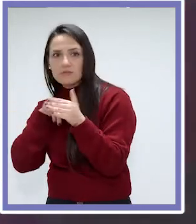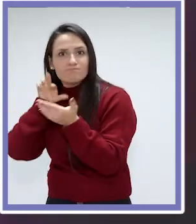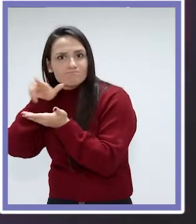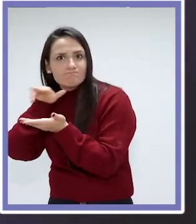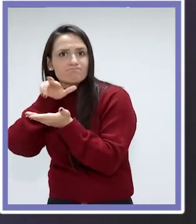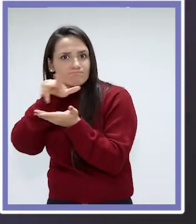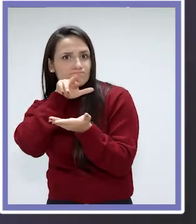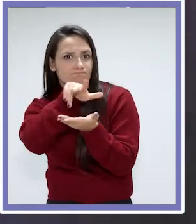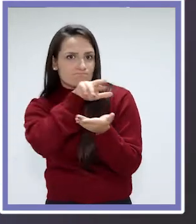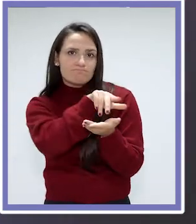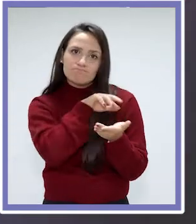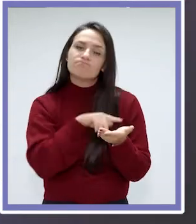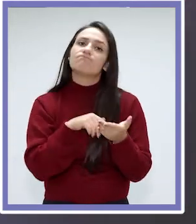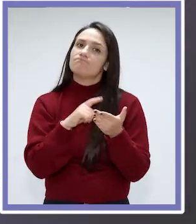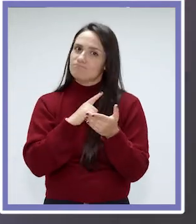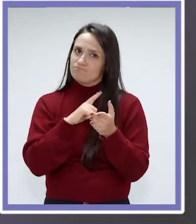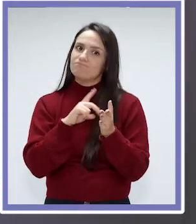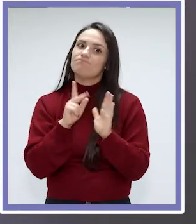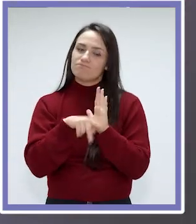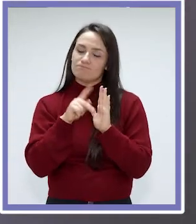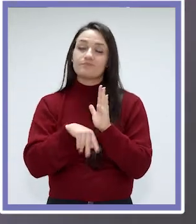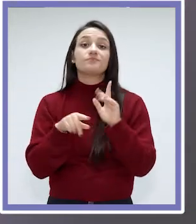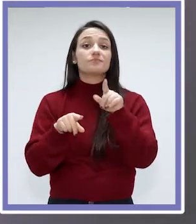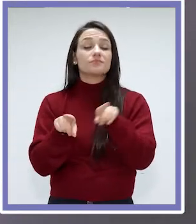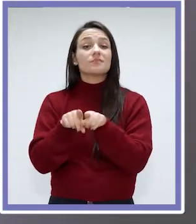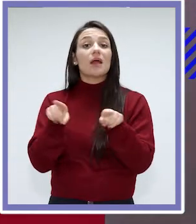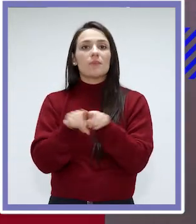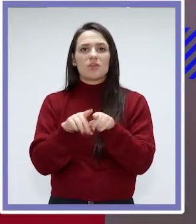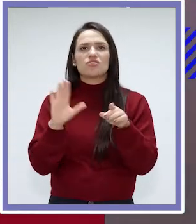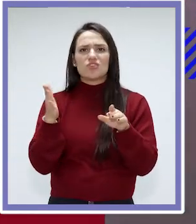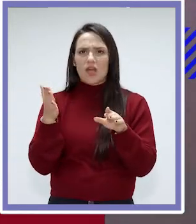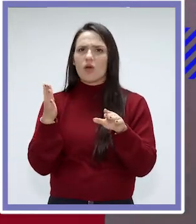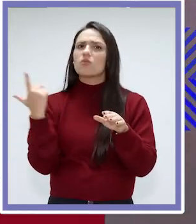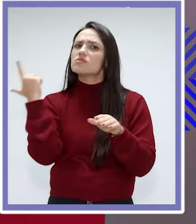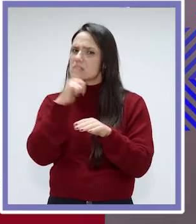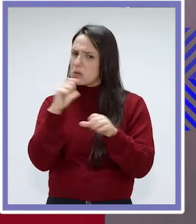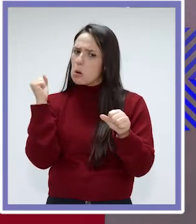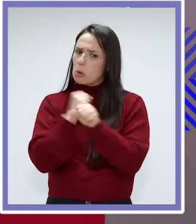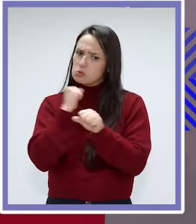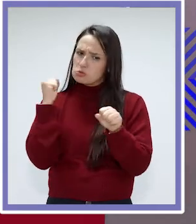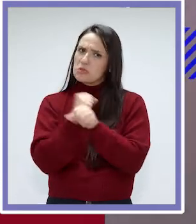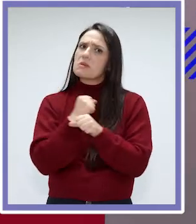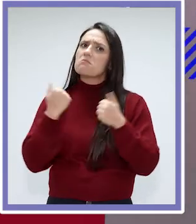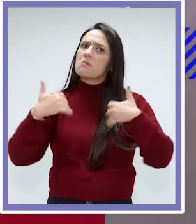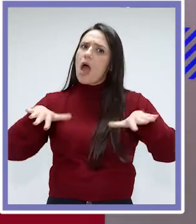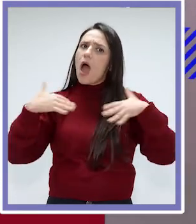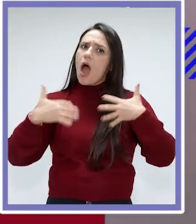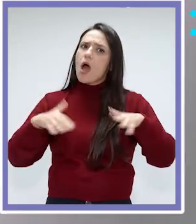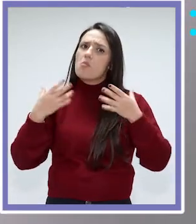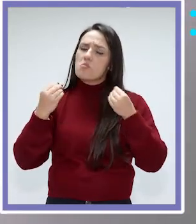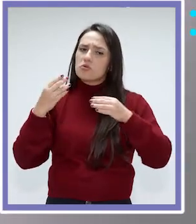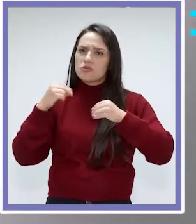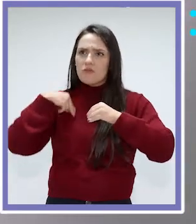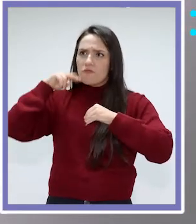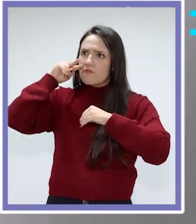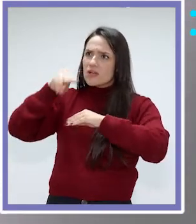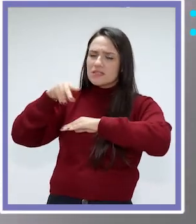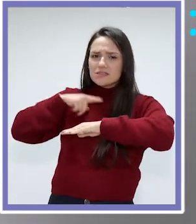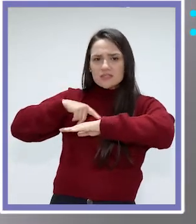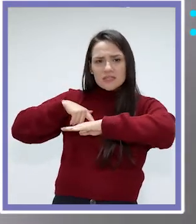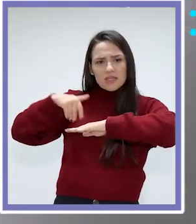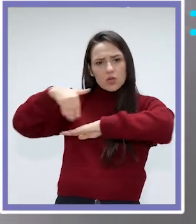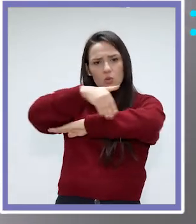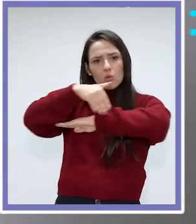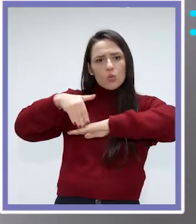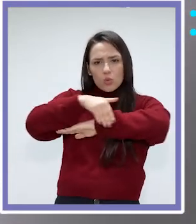termos de asfalto, por exemplo, no Chaco paraguaio, que a gente está vendo isso, está